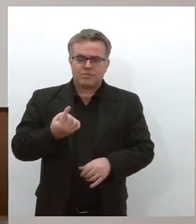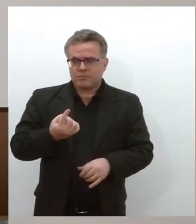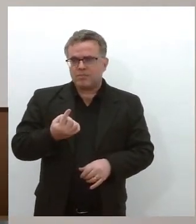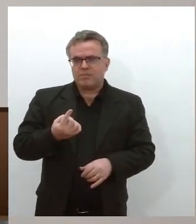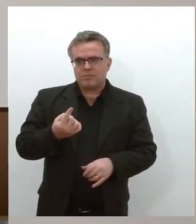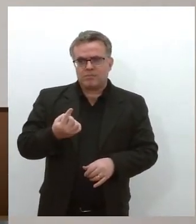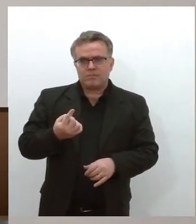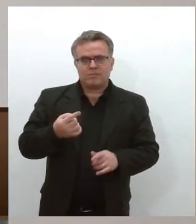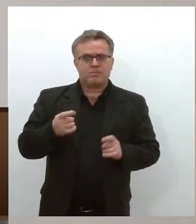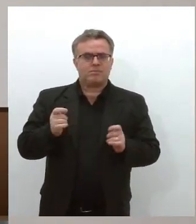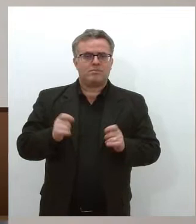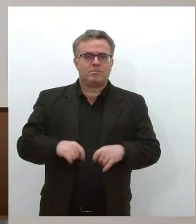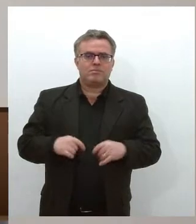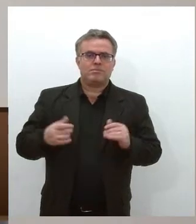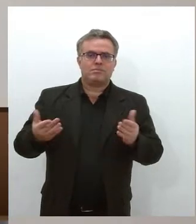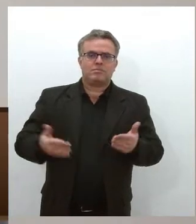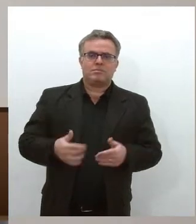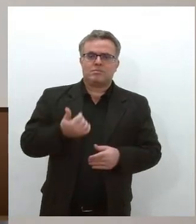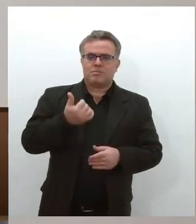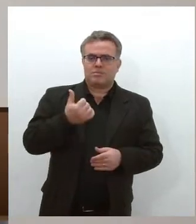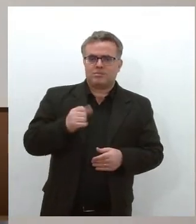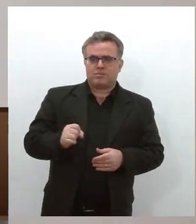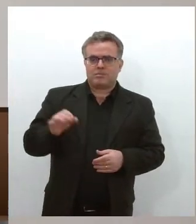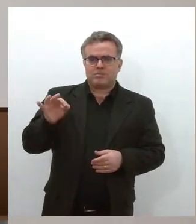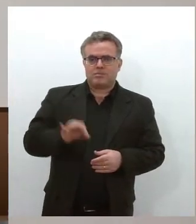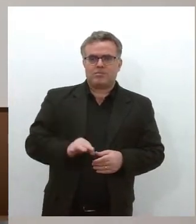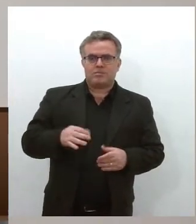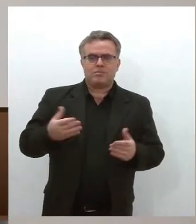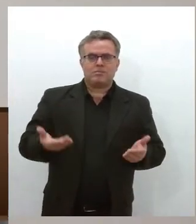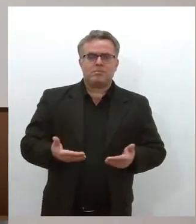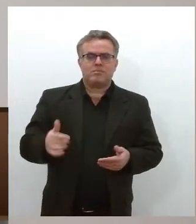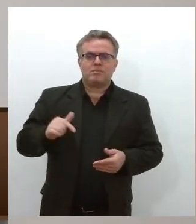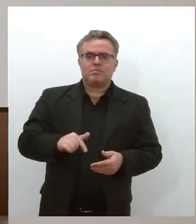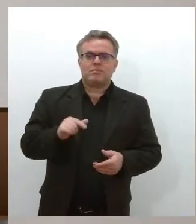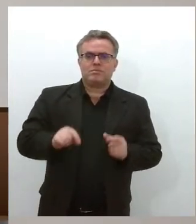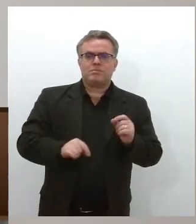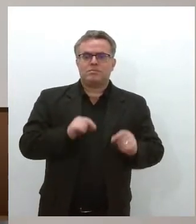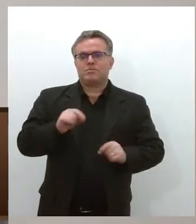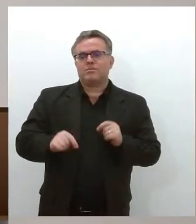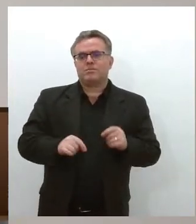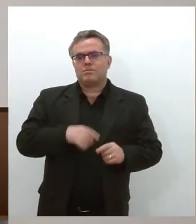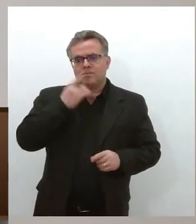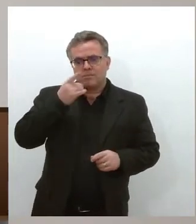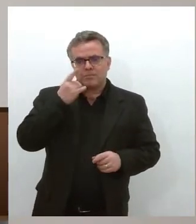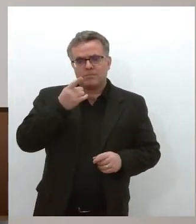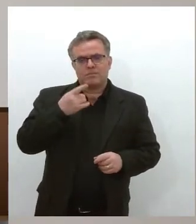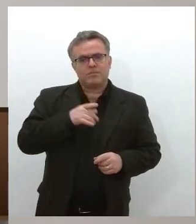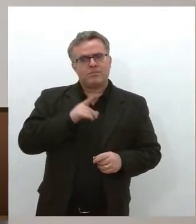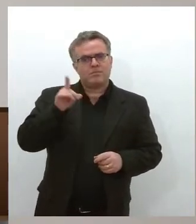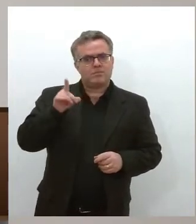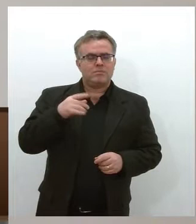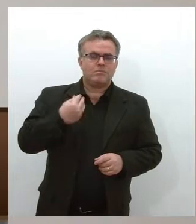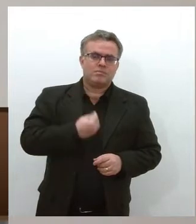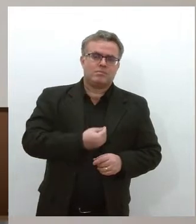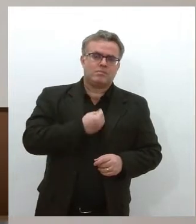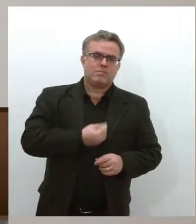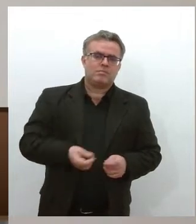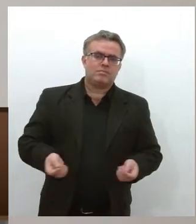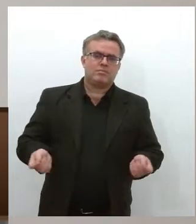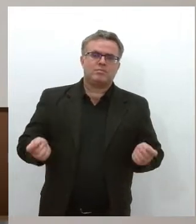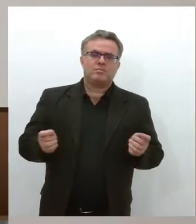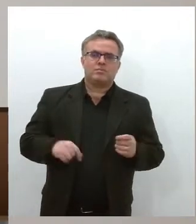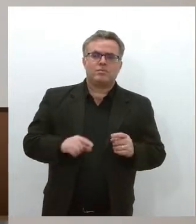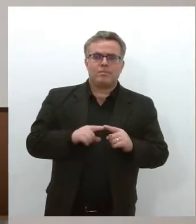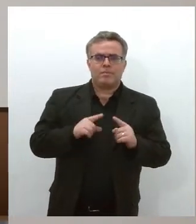importante. São 18% hoje dessas parlamentares na casa, mas que ainda está muito aquém da paridade